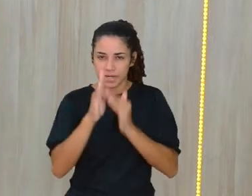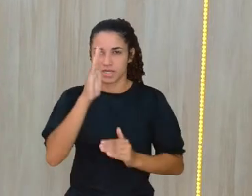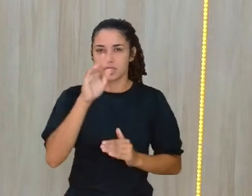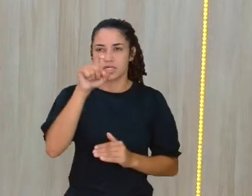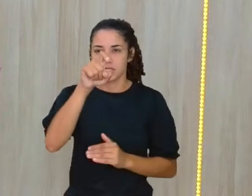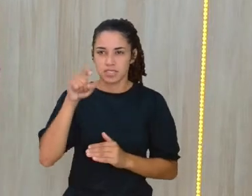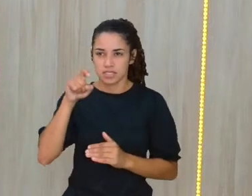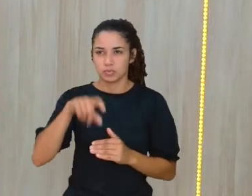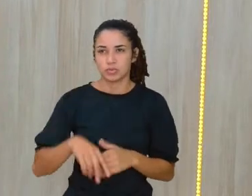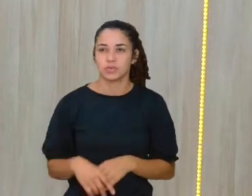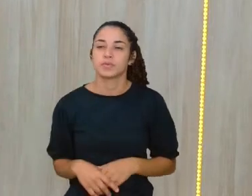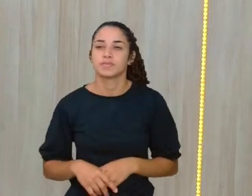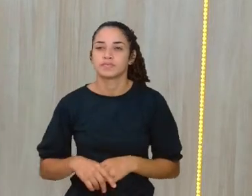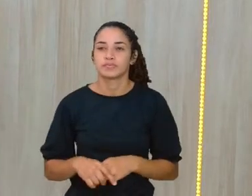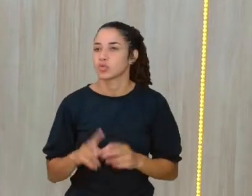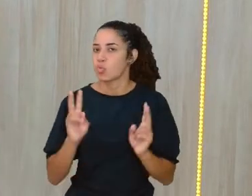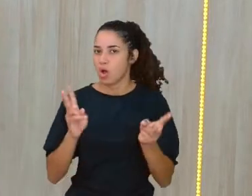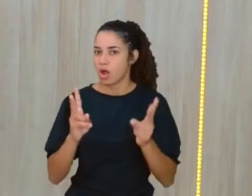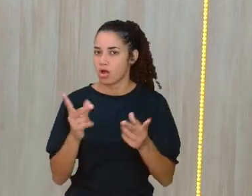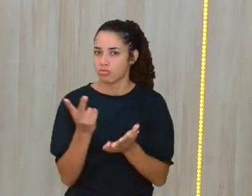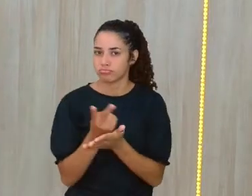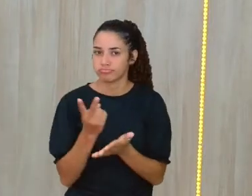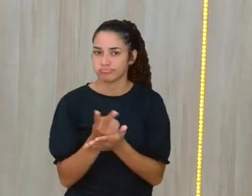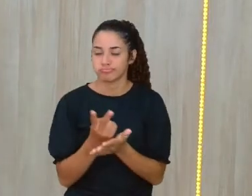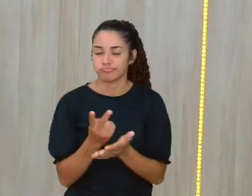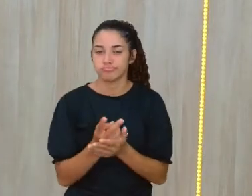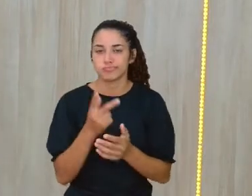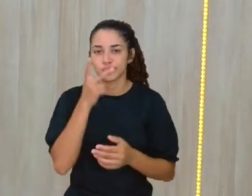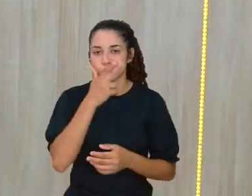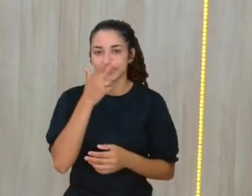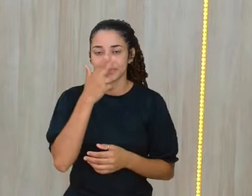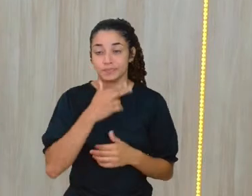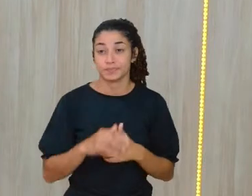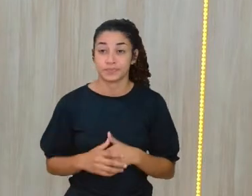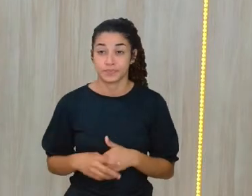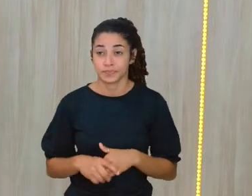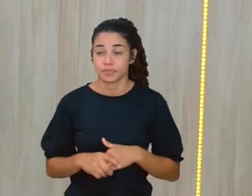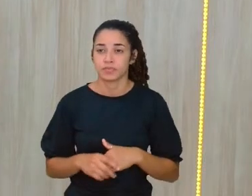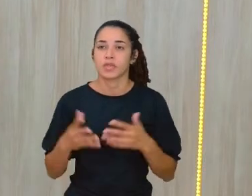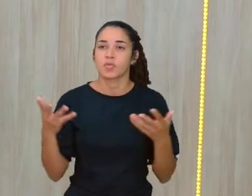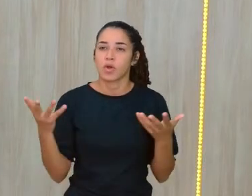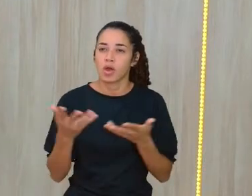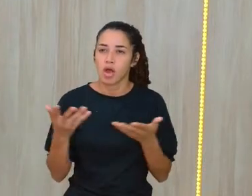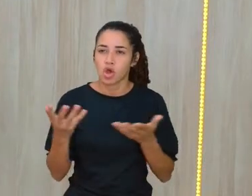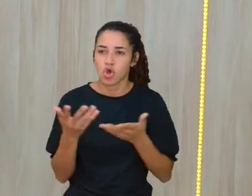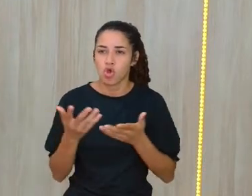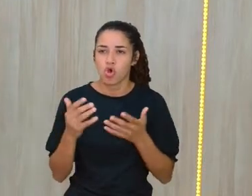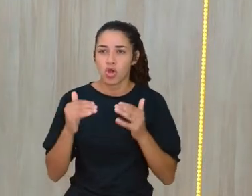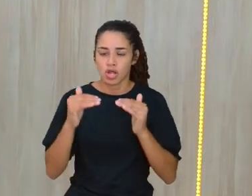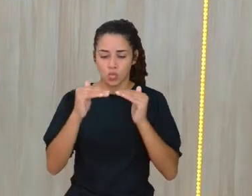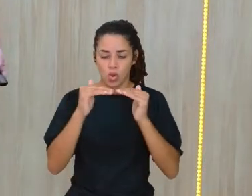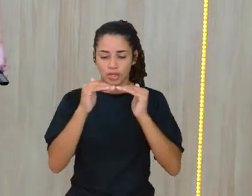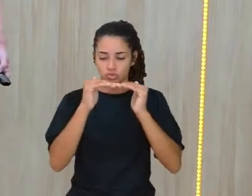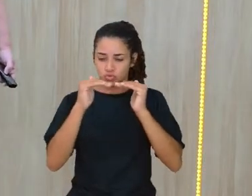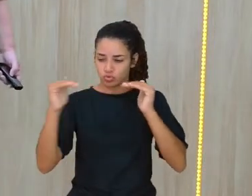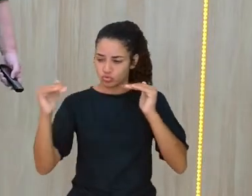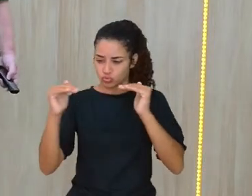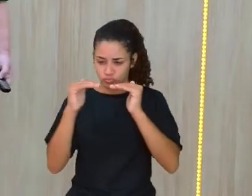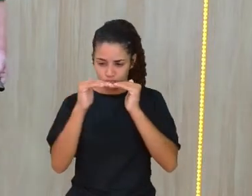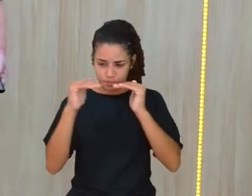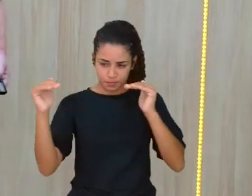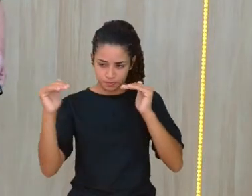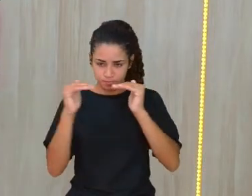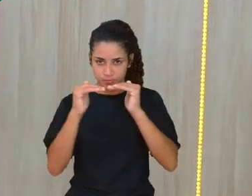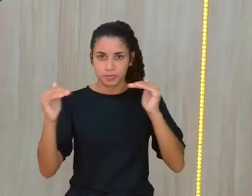Montei da mesma maneira. Aqui eu andei no próprio eixo X, que é o